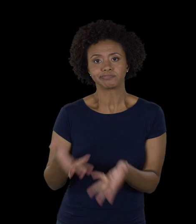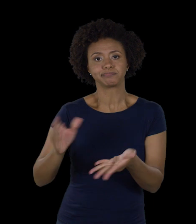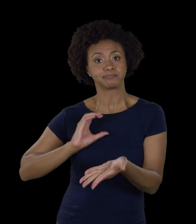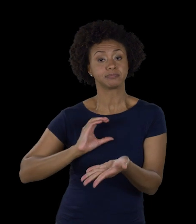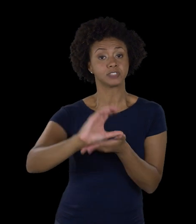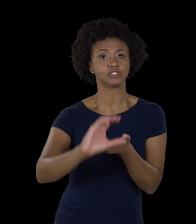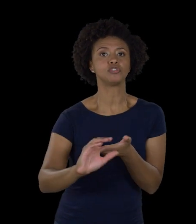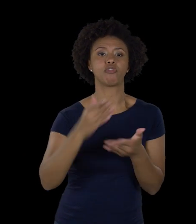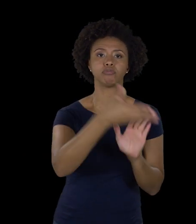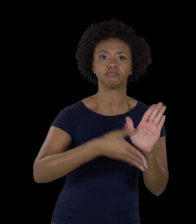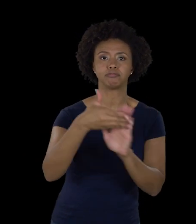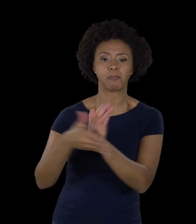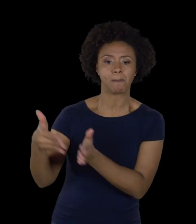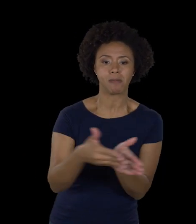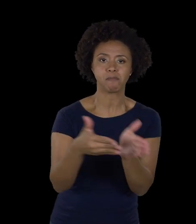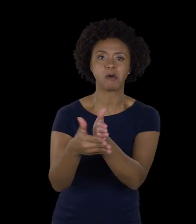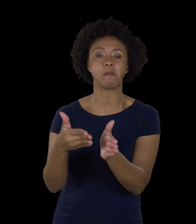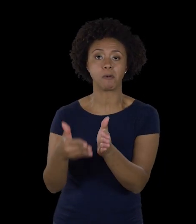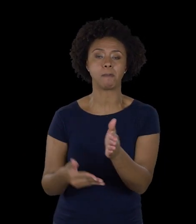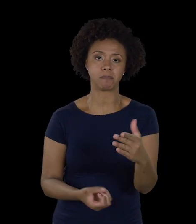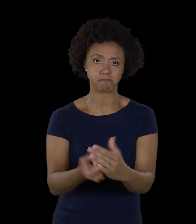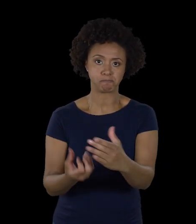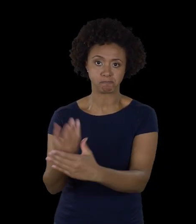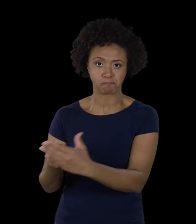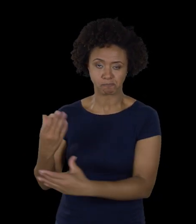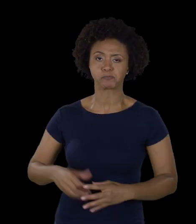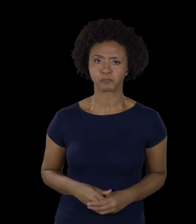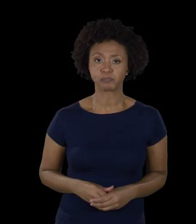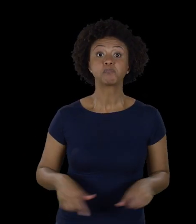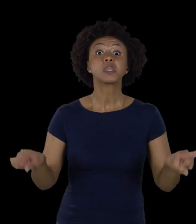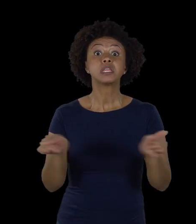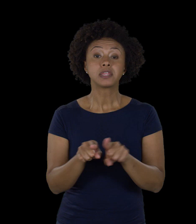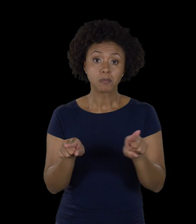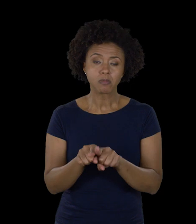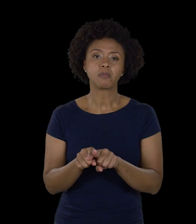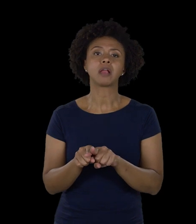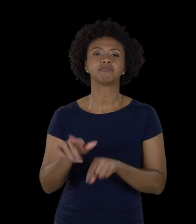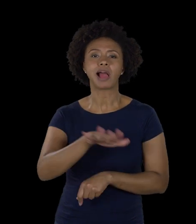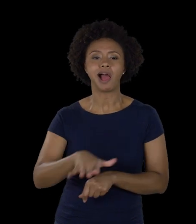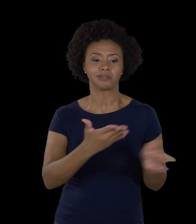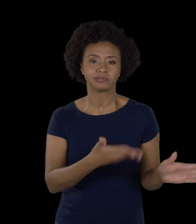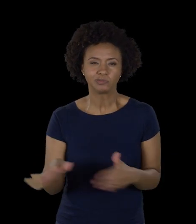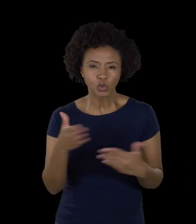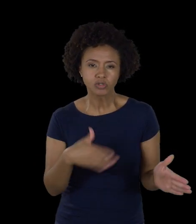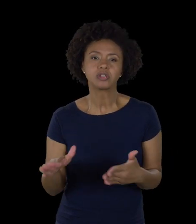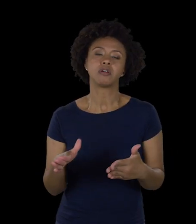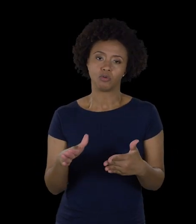dessas ferrovias. Nesse século ocorreu também um deslocamento do eixo produtivo do